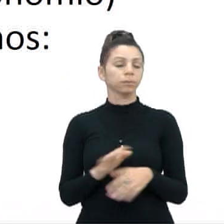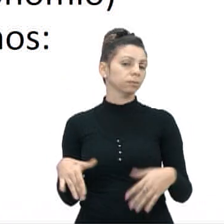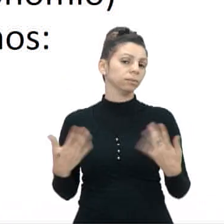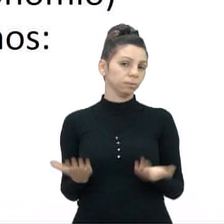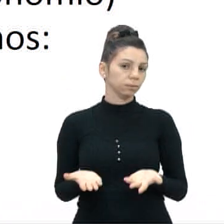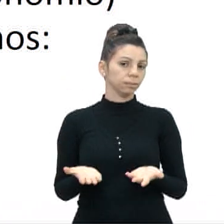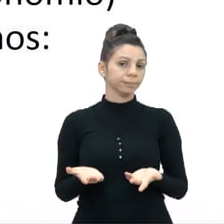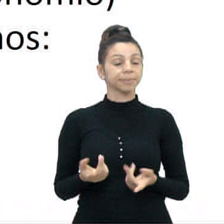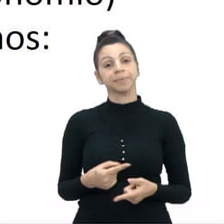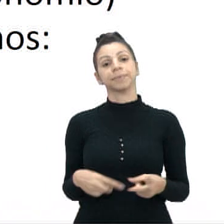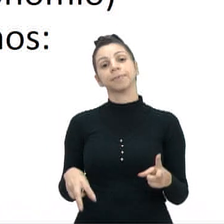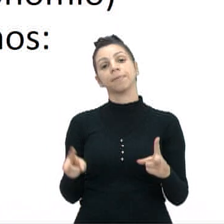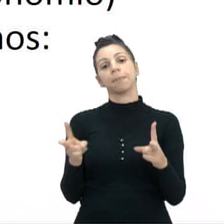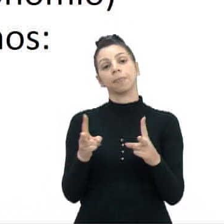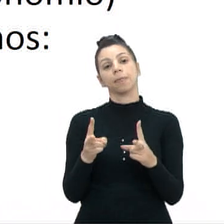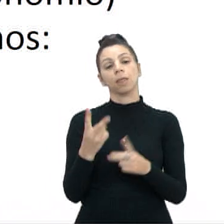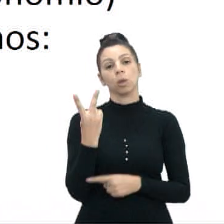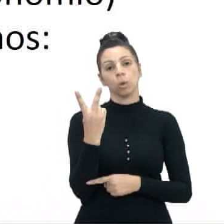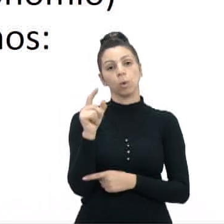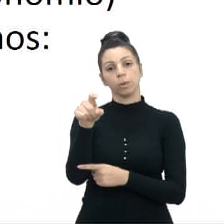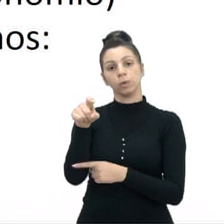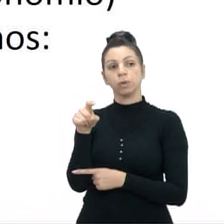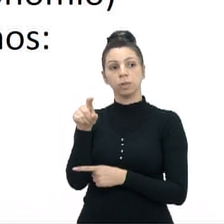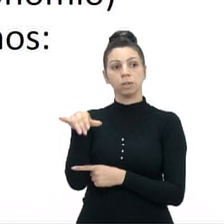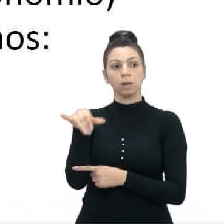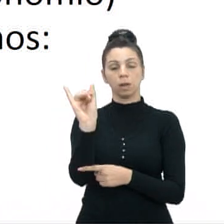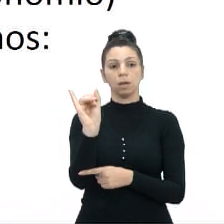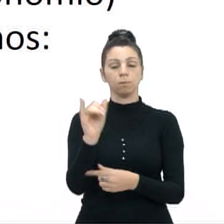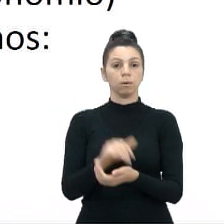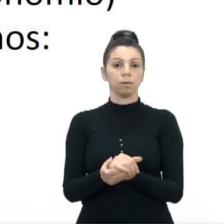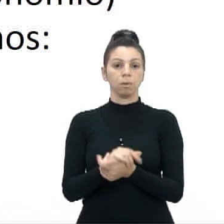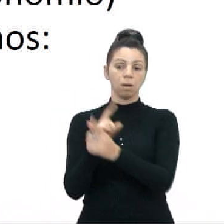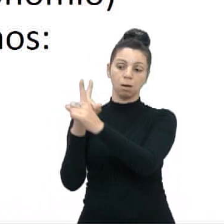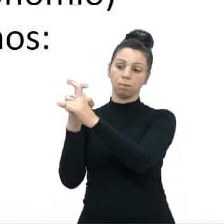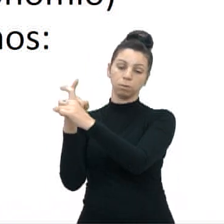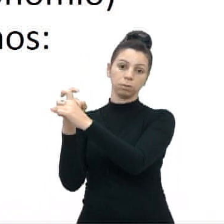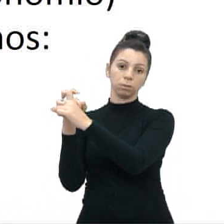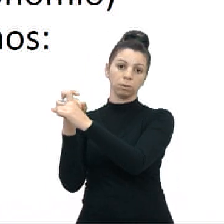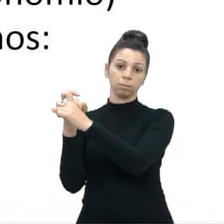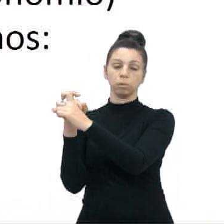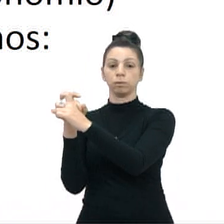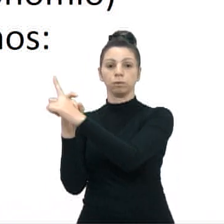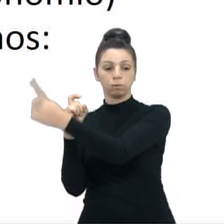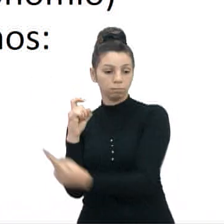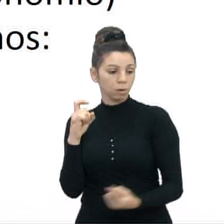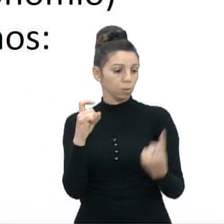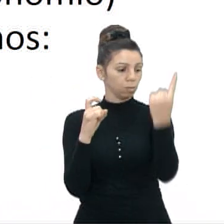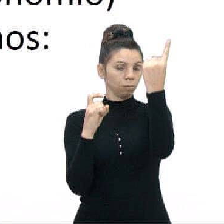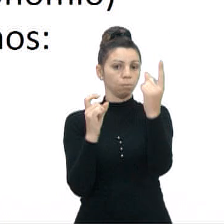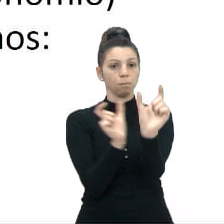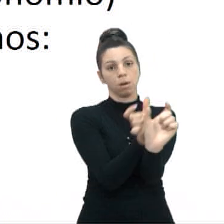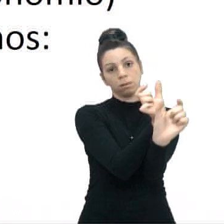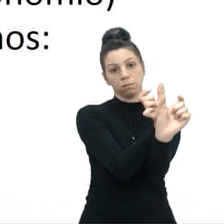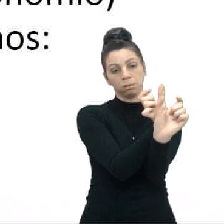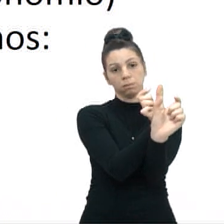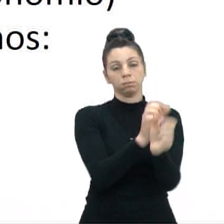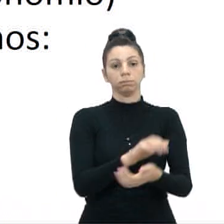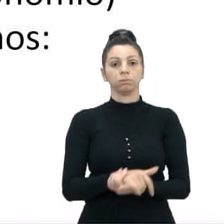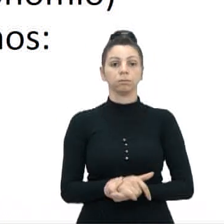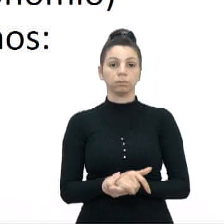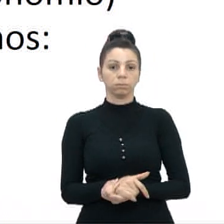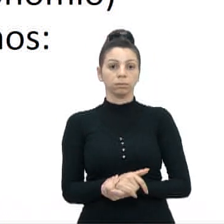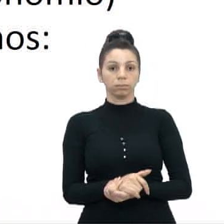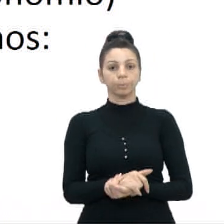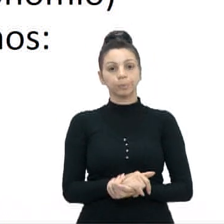Então, 2xy é um polinômio de um só termo. Então, ele é um monômio,